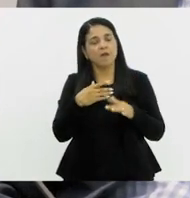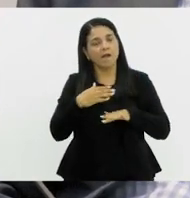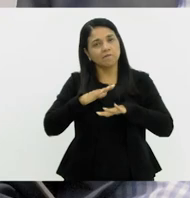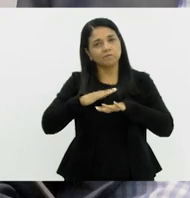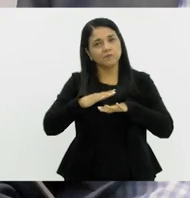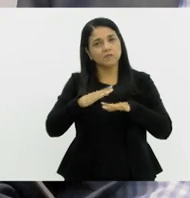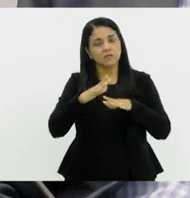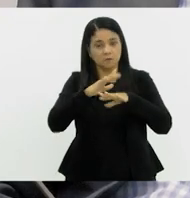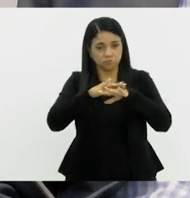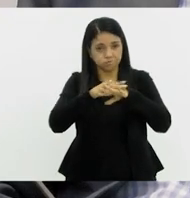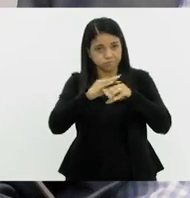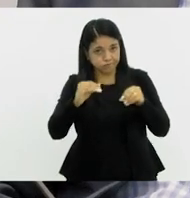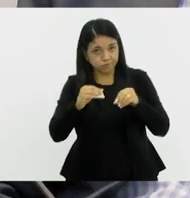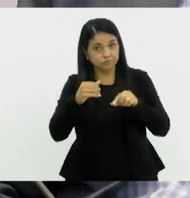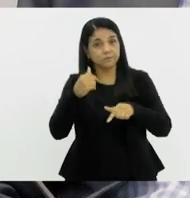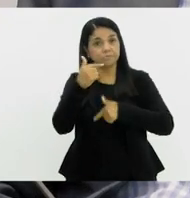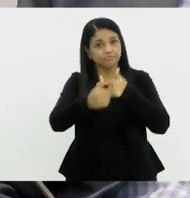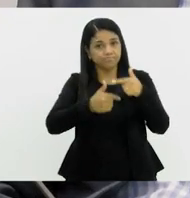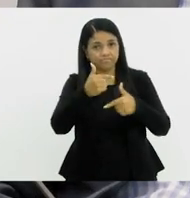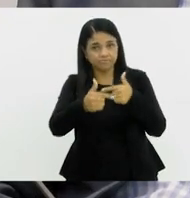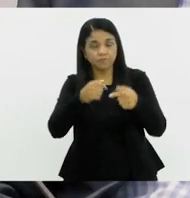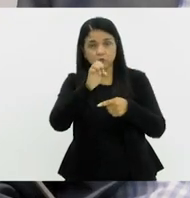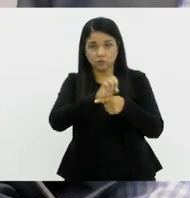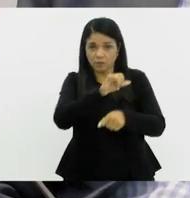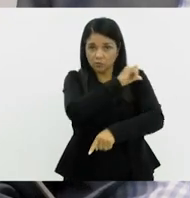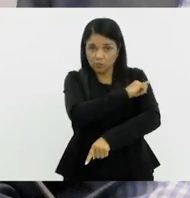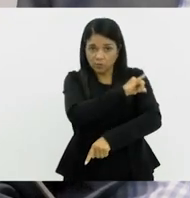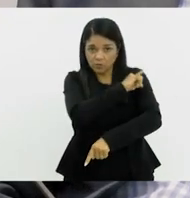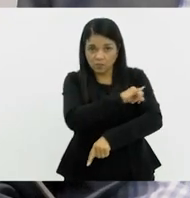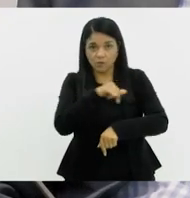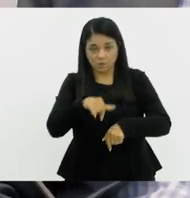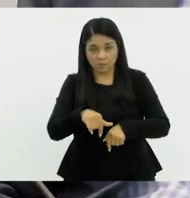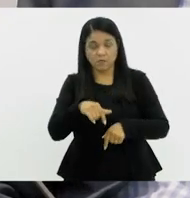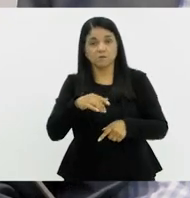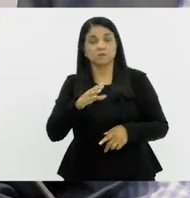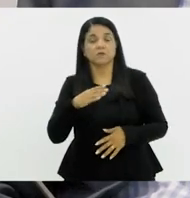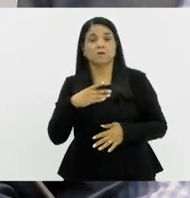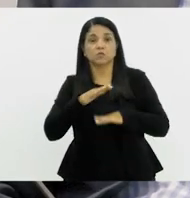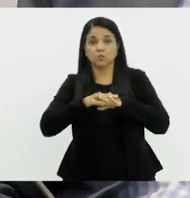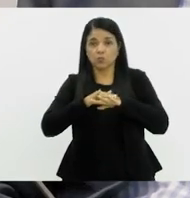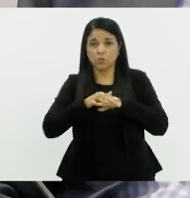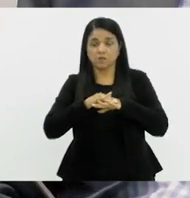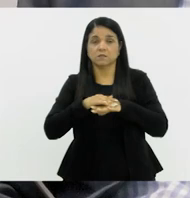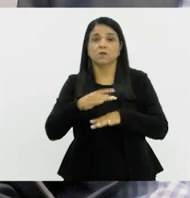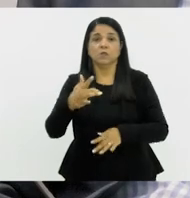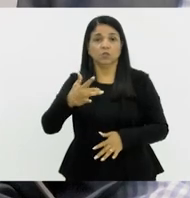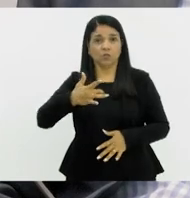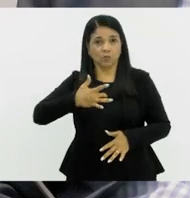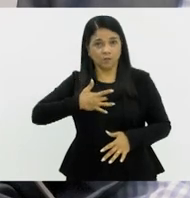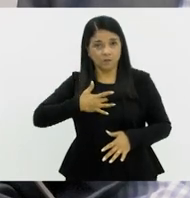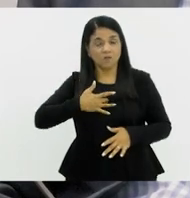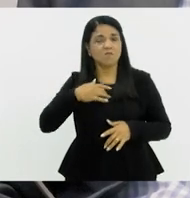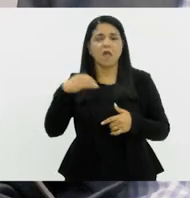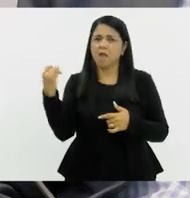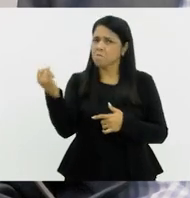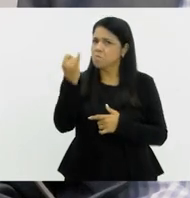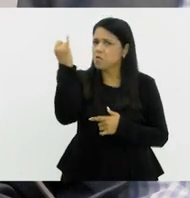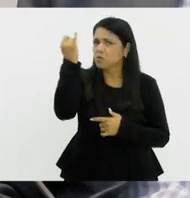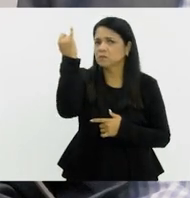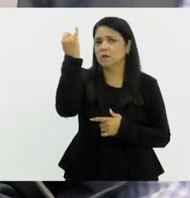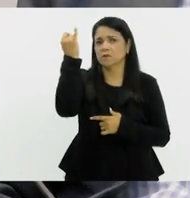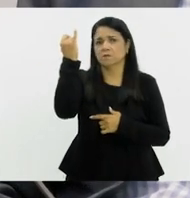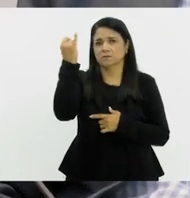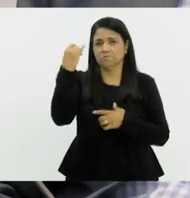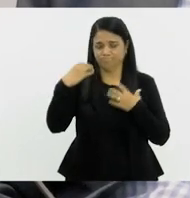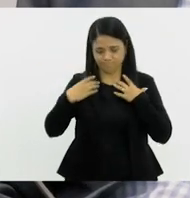ser startado no âmbito do Estado do Rio de Janeiro. Então, eu não tenho dúvida da importância dessa frente parlamentar e sigo